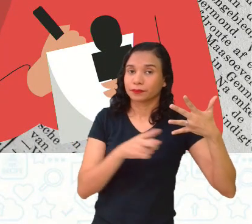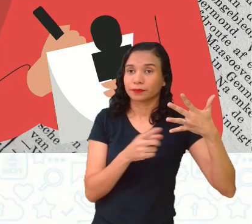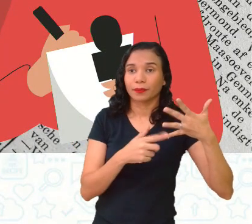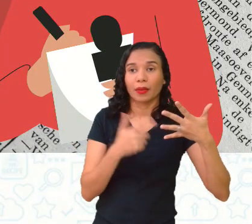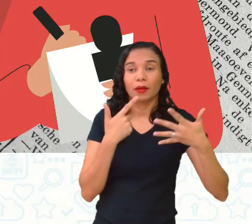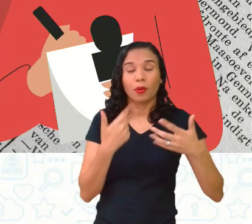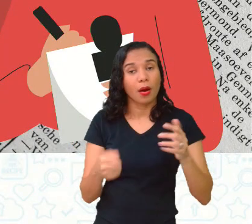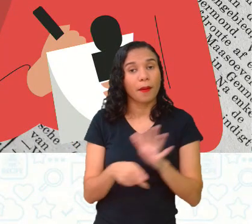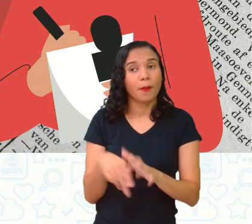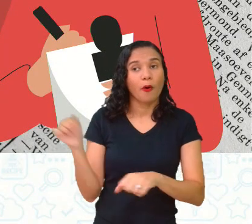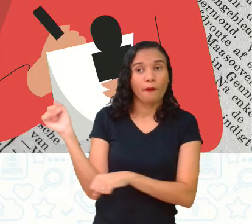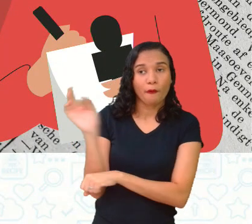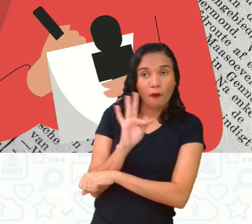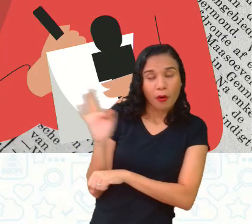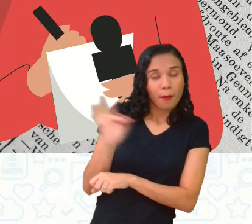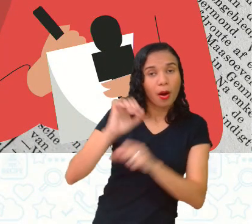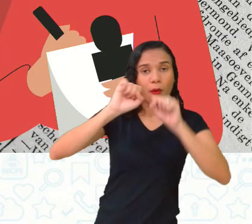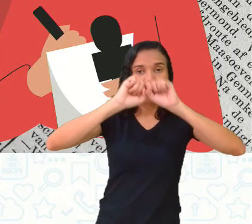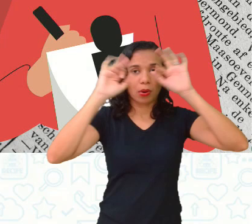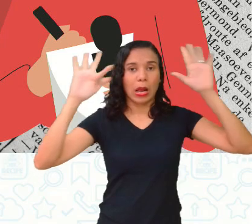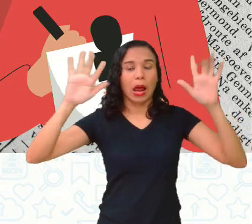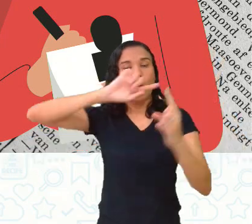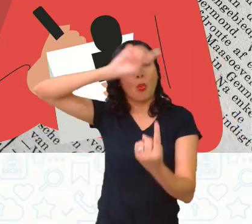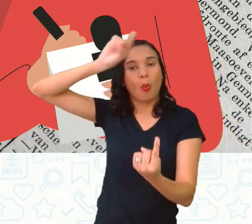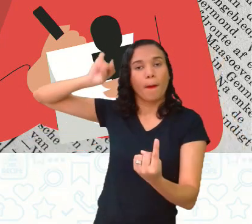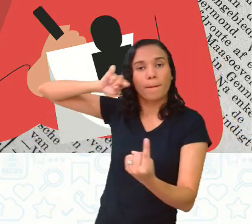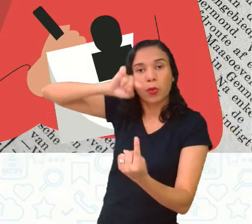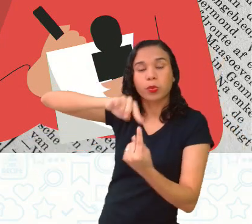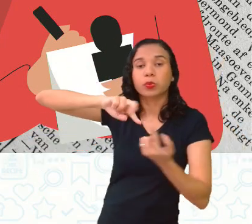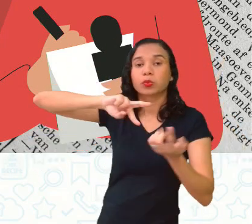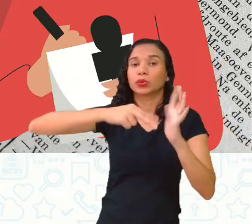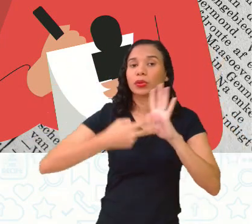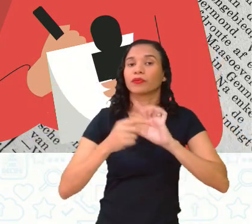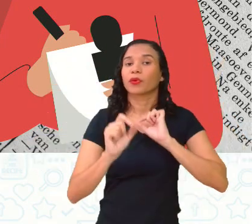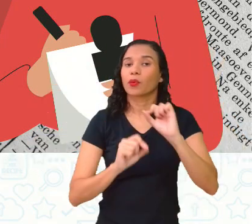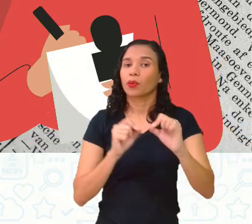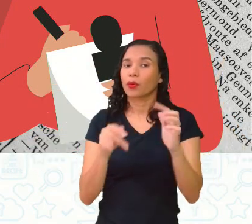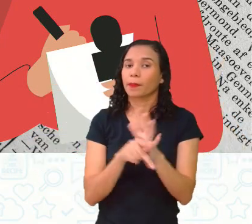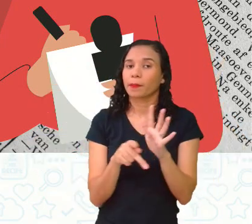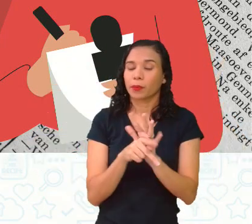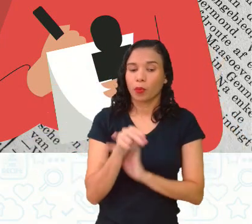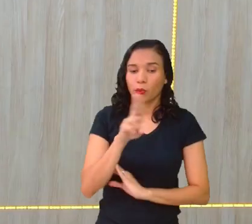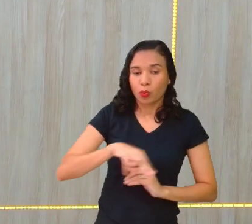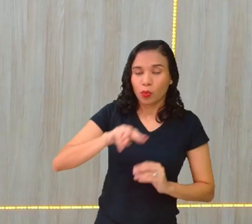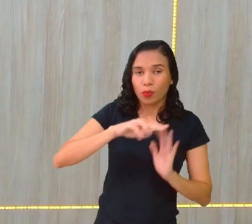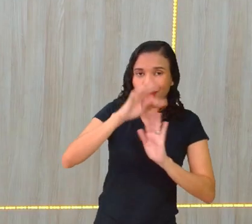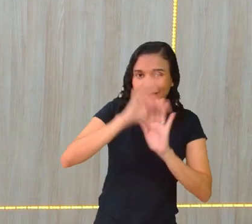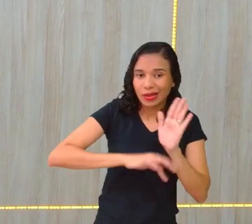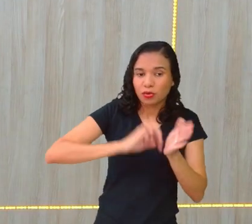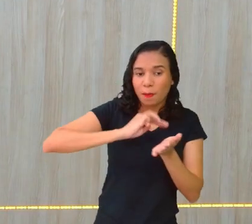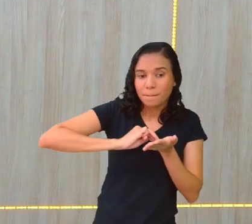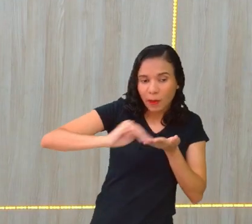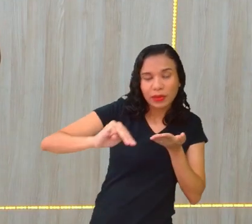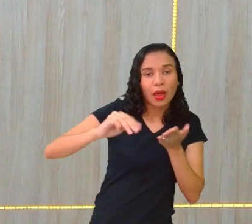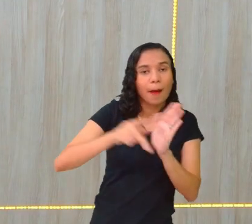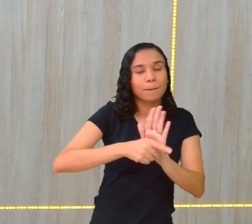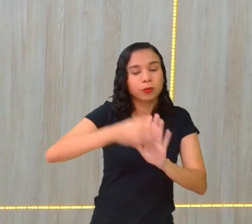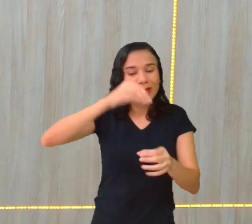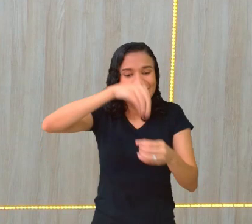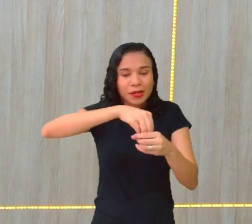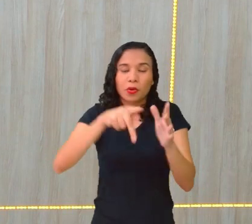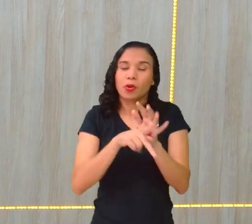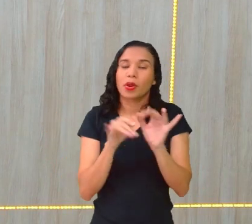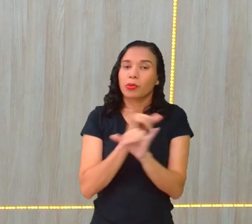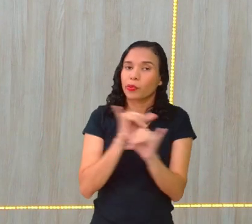linguagem formal, clara e objetiva. Isso significa que a mensagem que está contida na notícia,